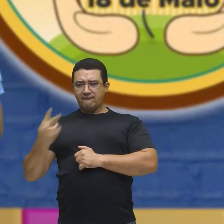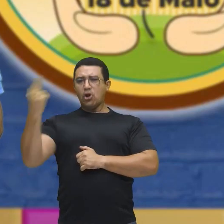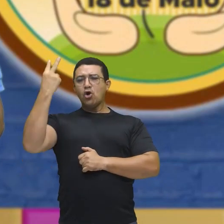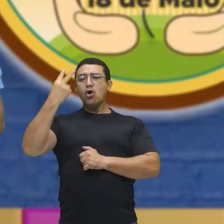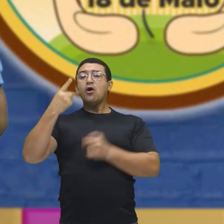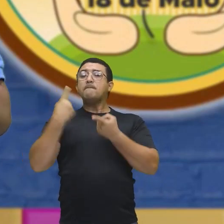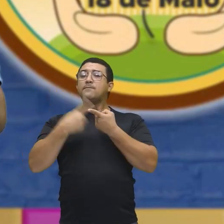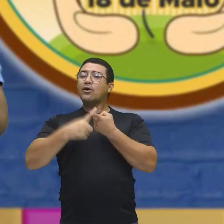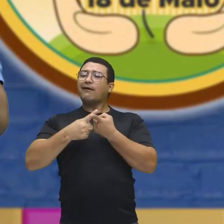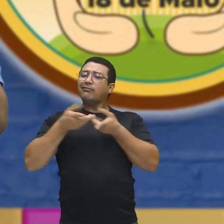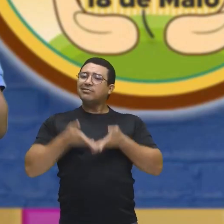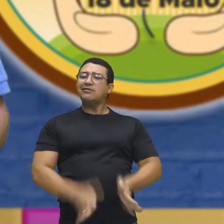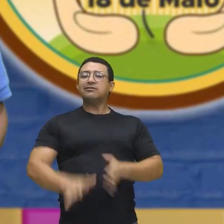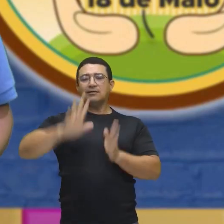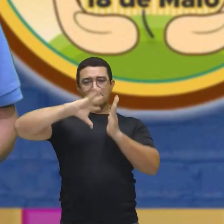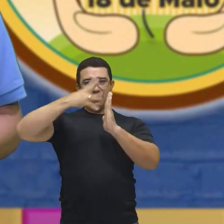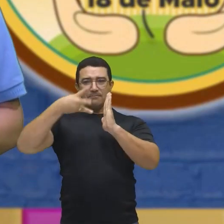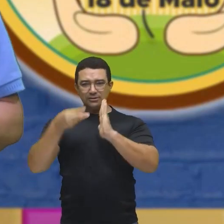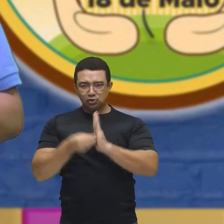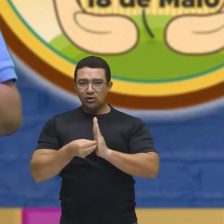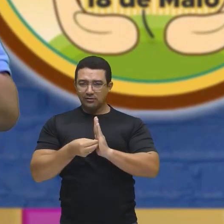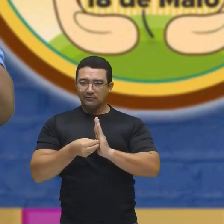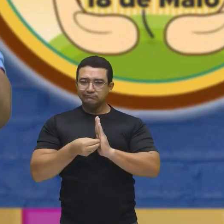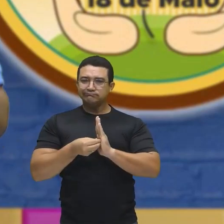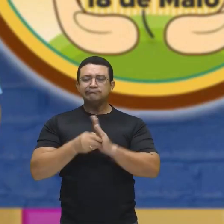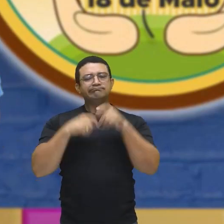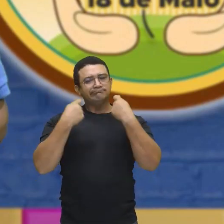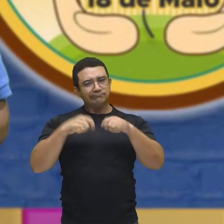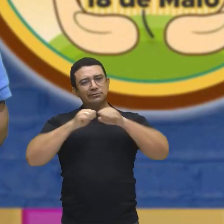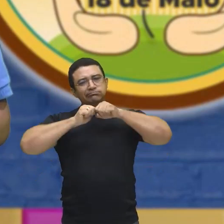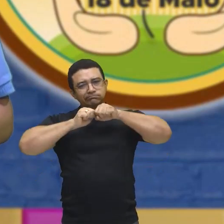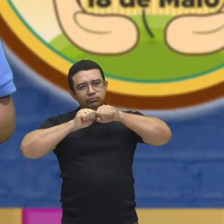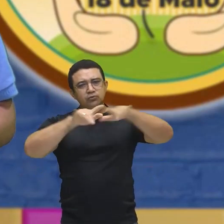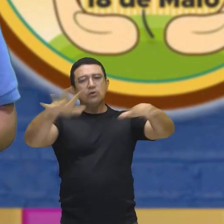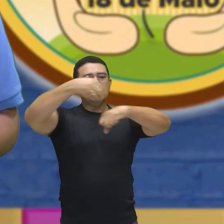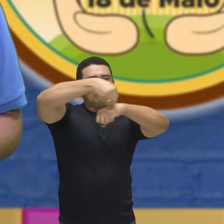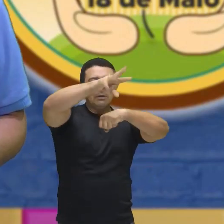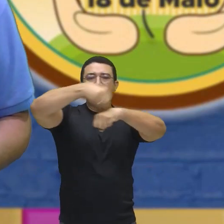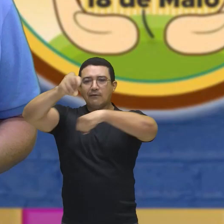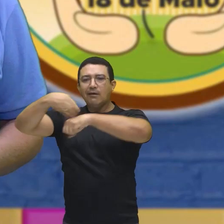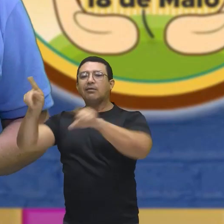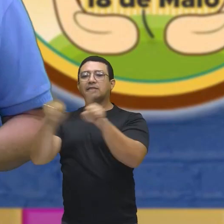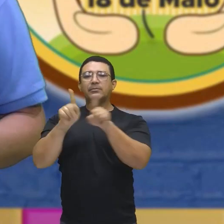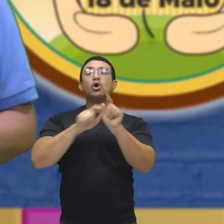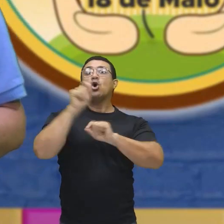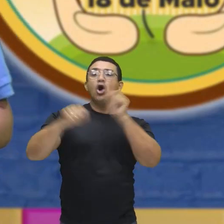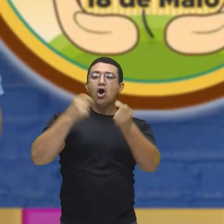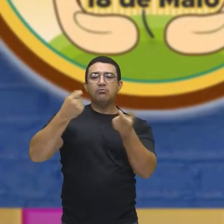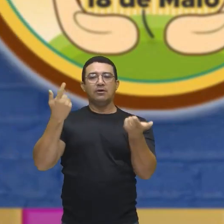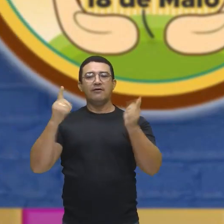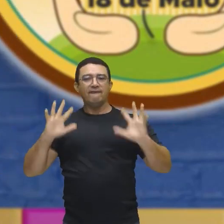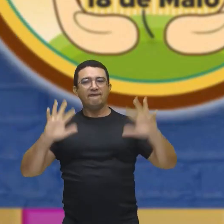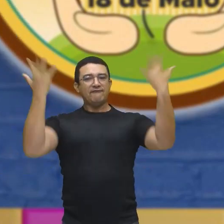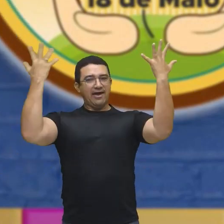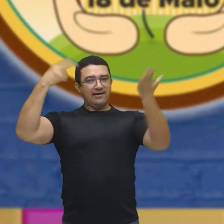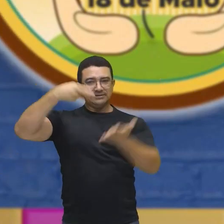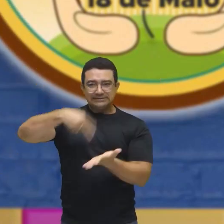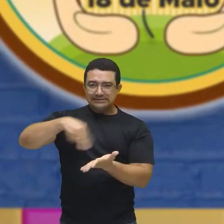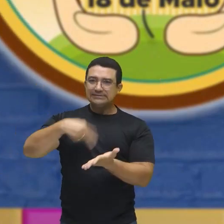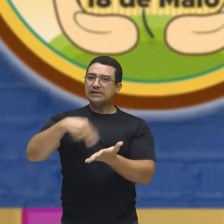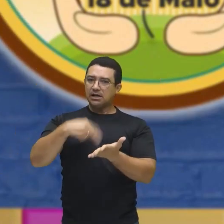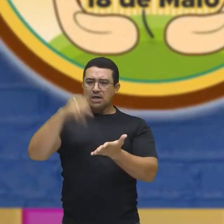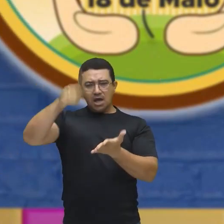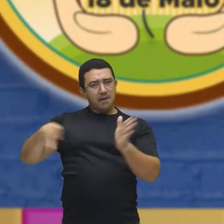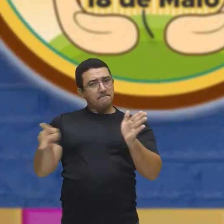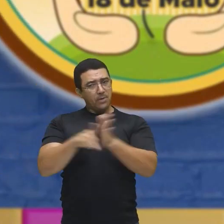amazonense. E isso nós devemos perpetuar. Podemos perpetuar de várias formas, através do folclore, através das danças que fazem parte